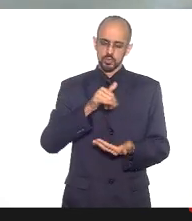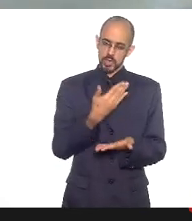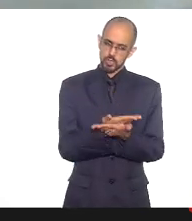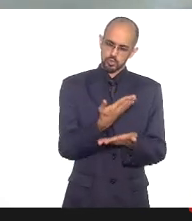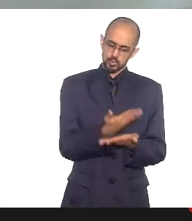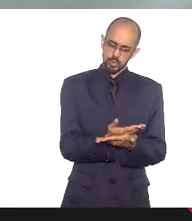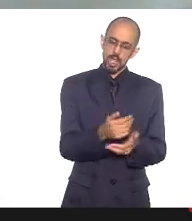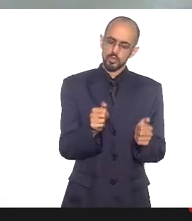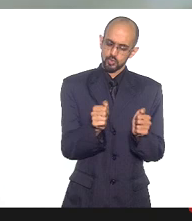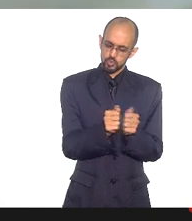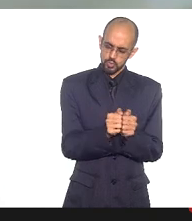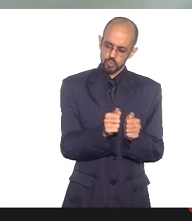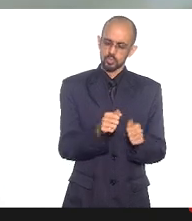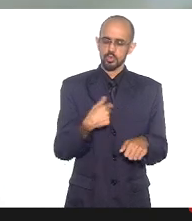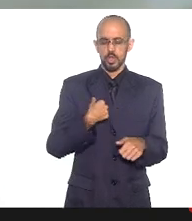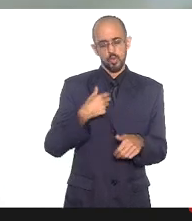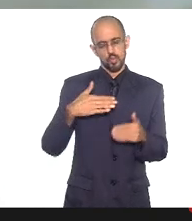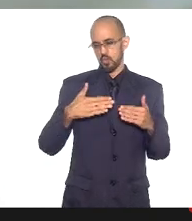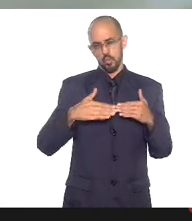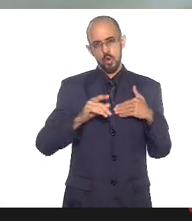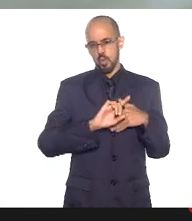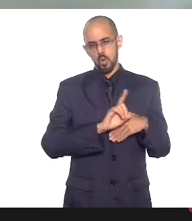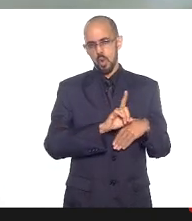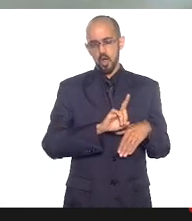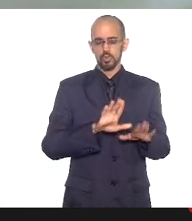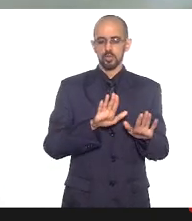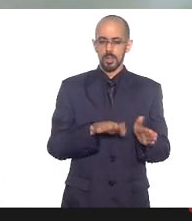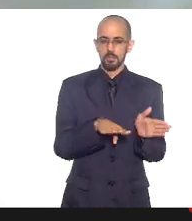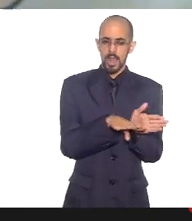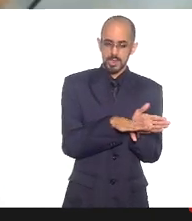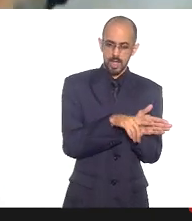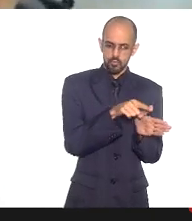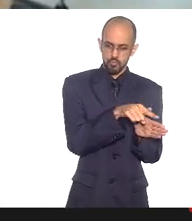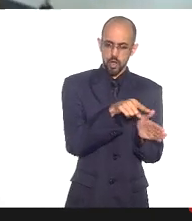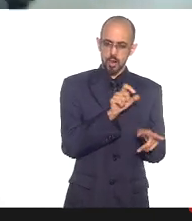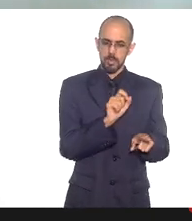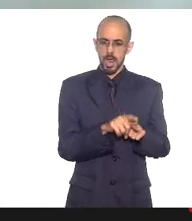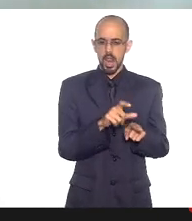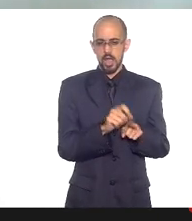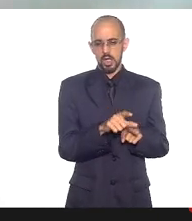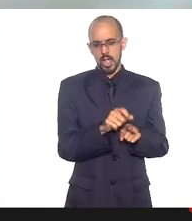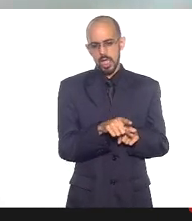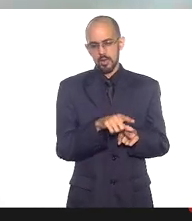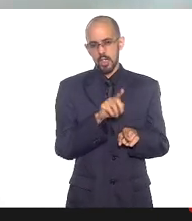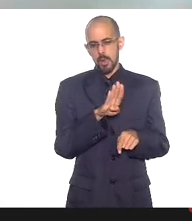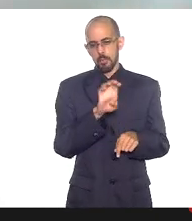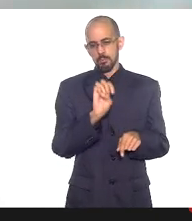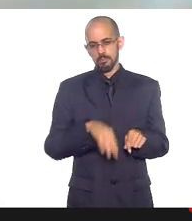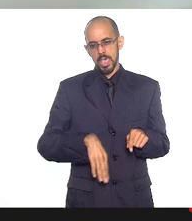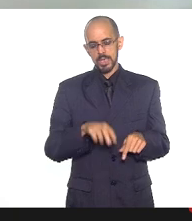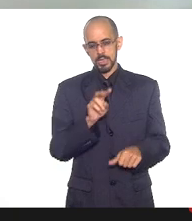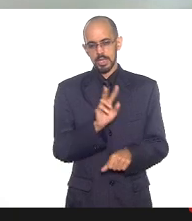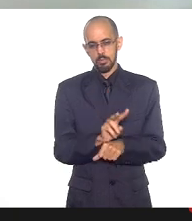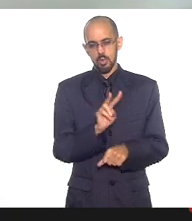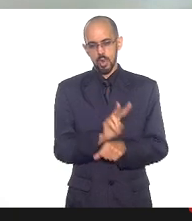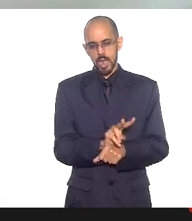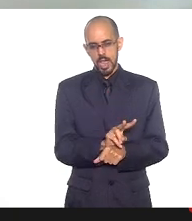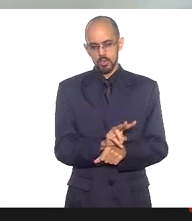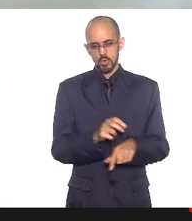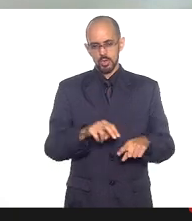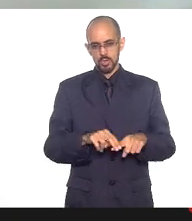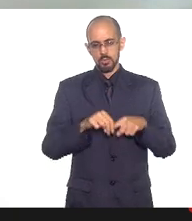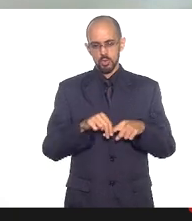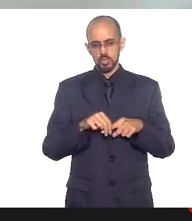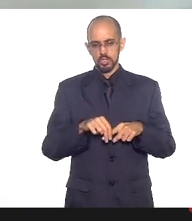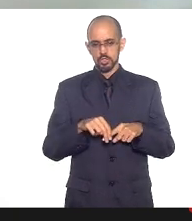discordo. A plataforma fretada é bem temporário e, por via de consequência, não